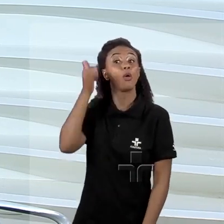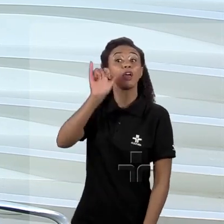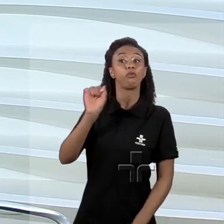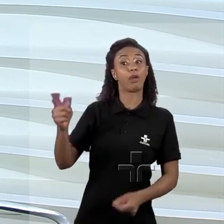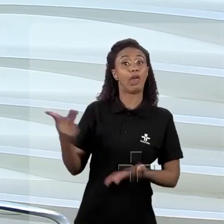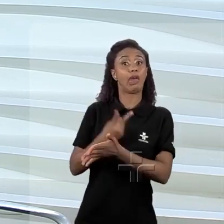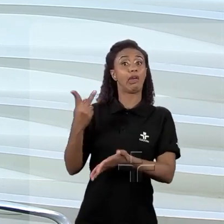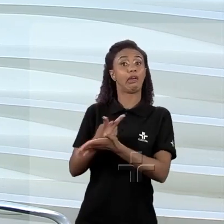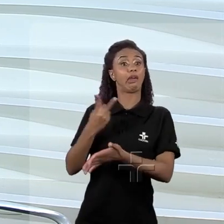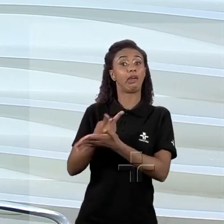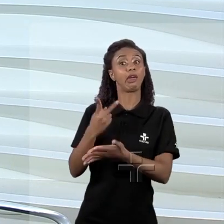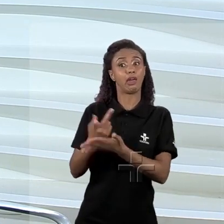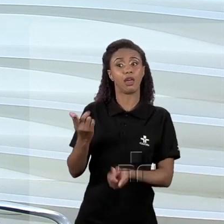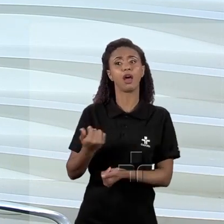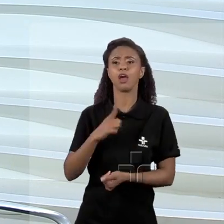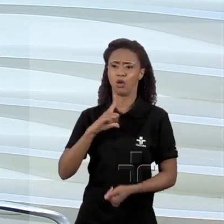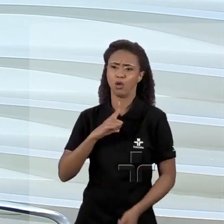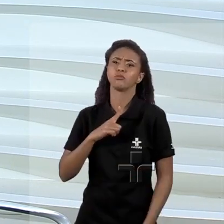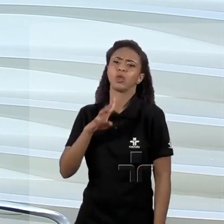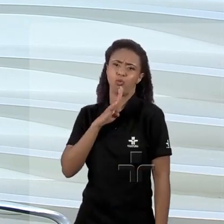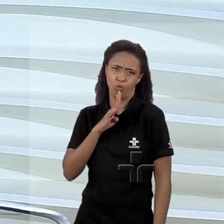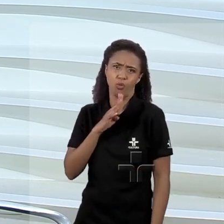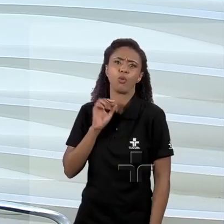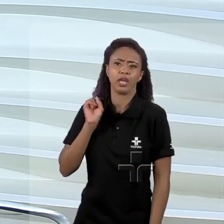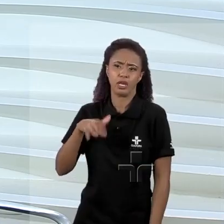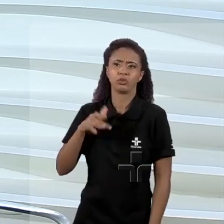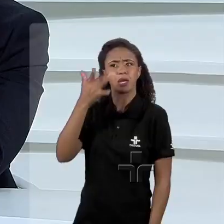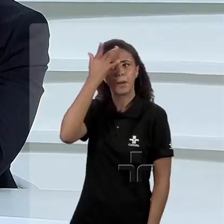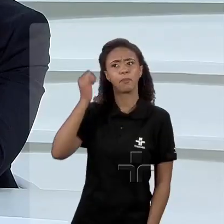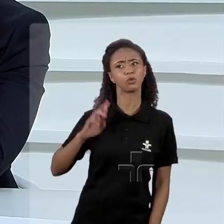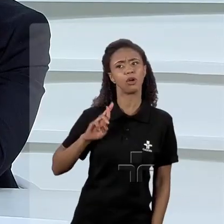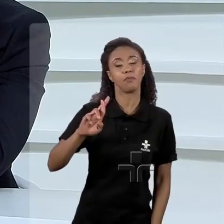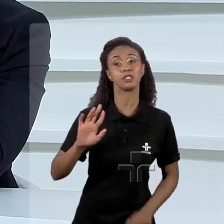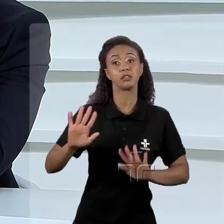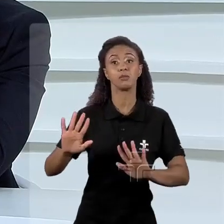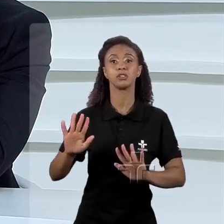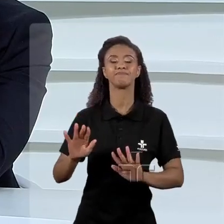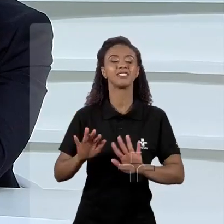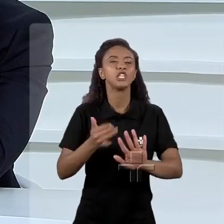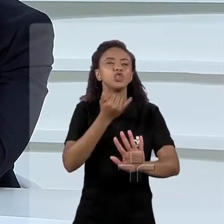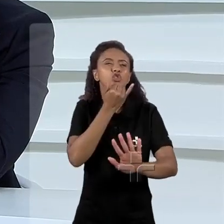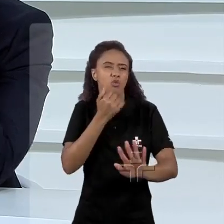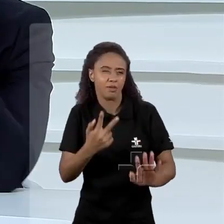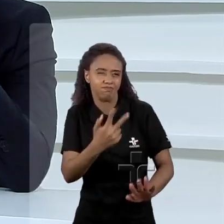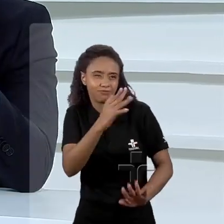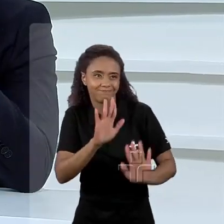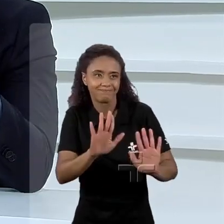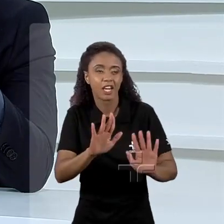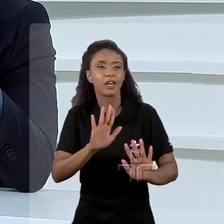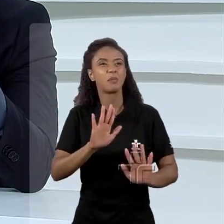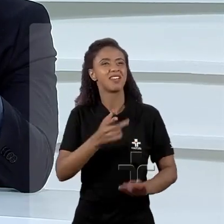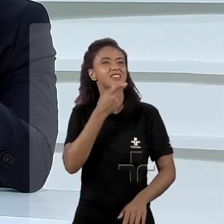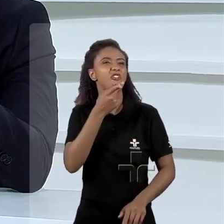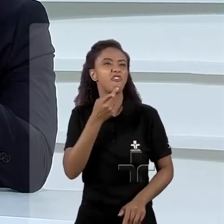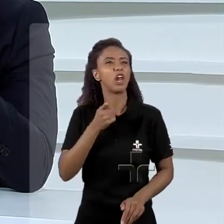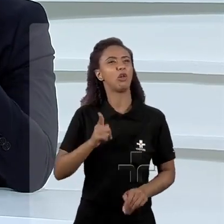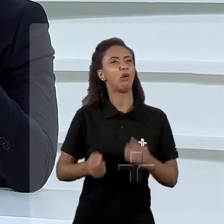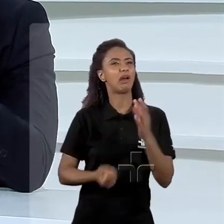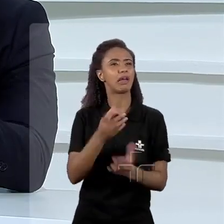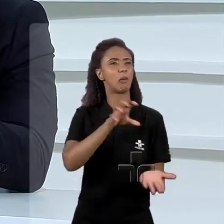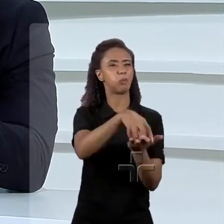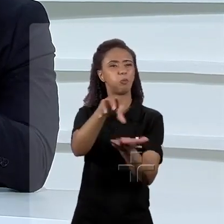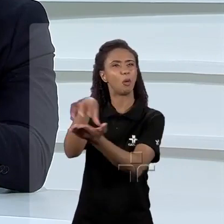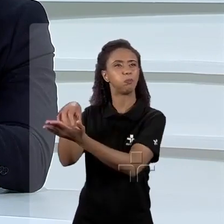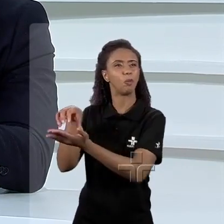que não conhecem segurança pública para administrar segurança pública. Tudo isso que o senhor falou da polícia, desculpa interrompê-lo, mas isso que o senhor falou de criar batalhões e tal, eu queria